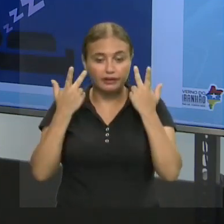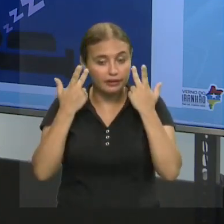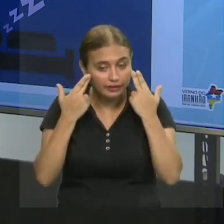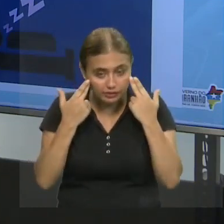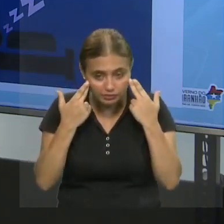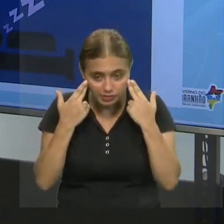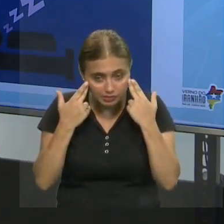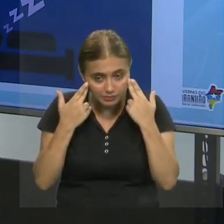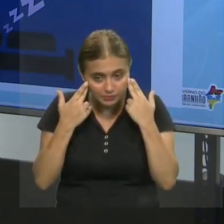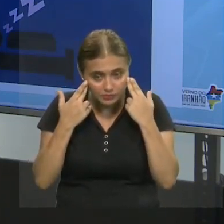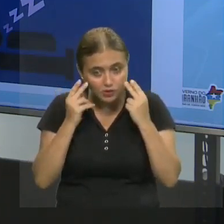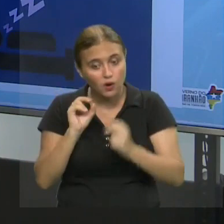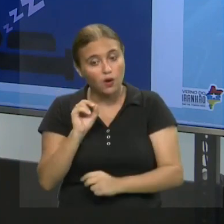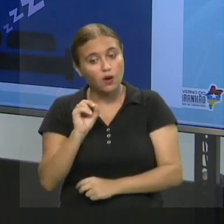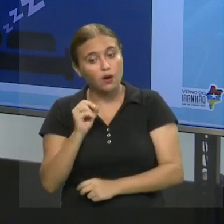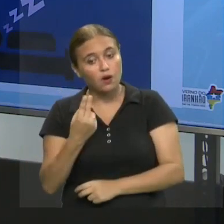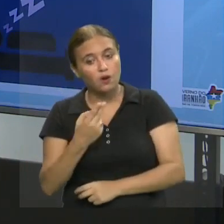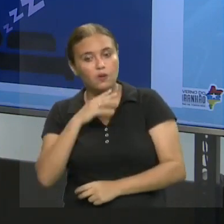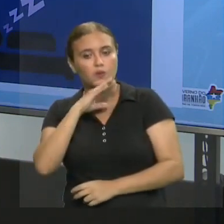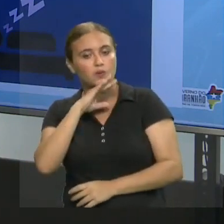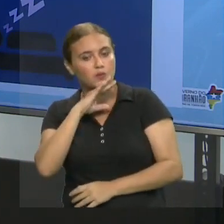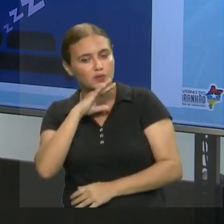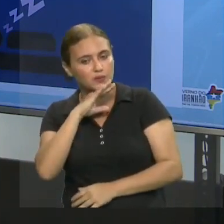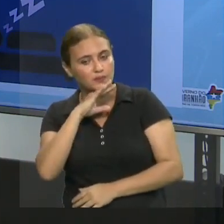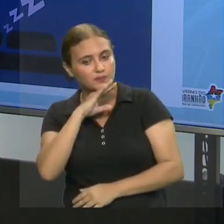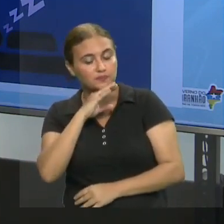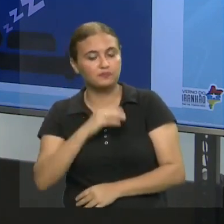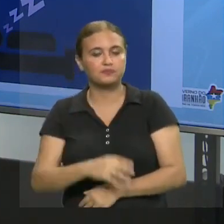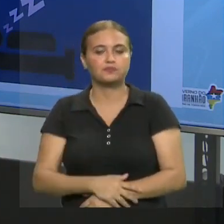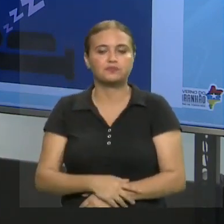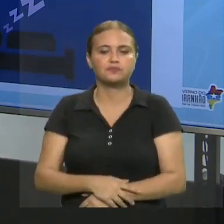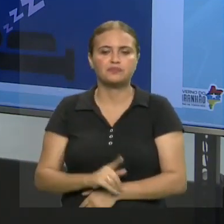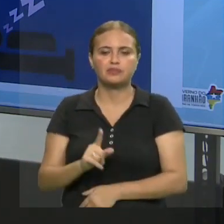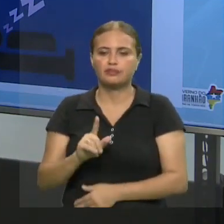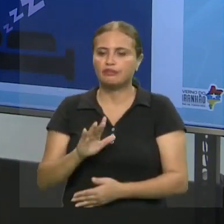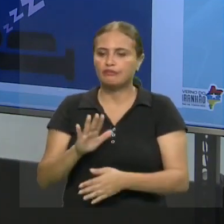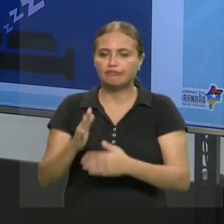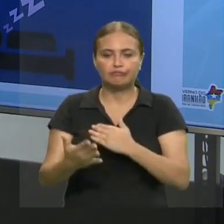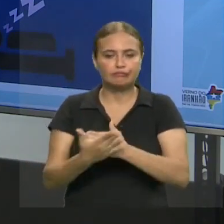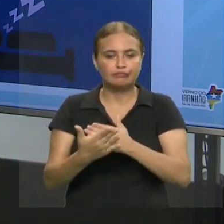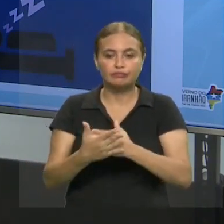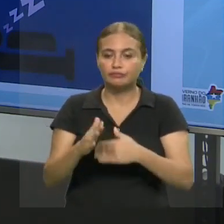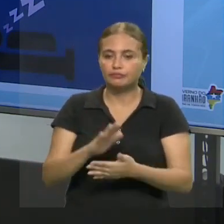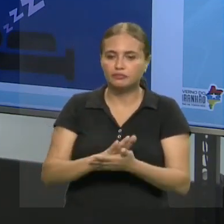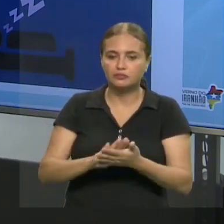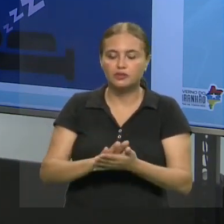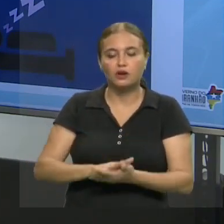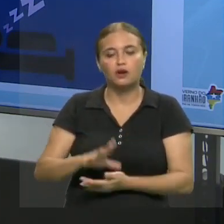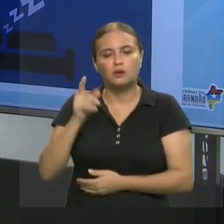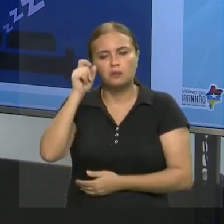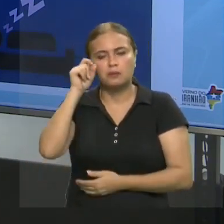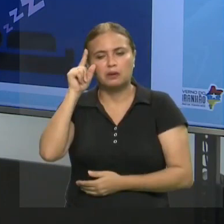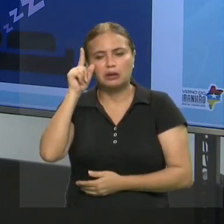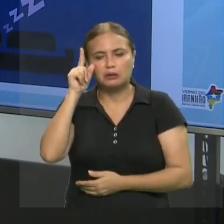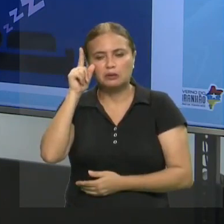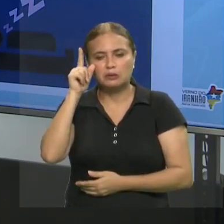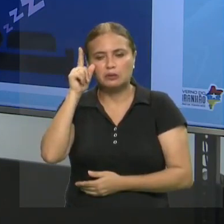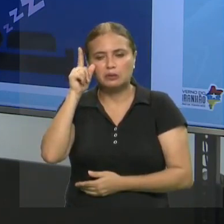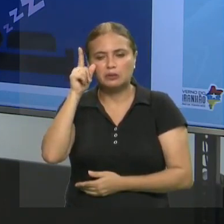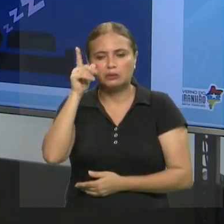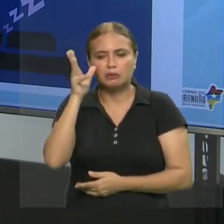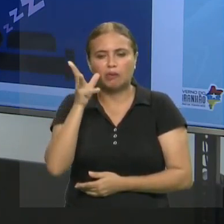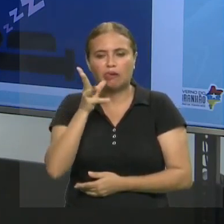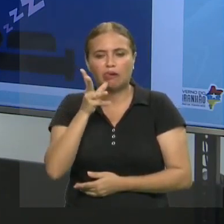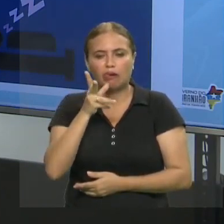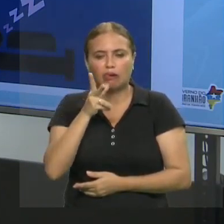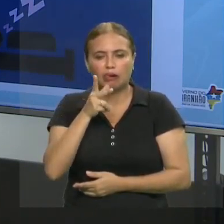vai se reorganizar para ver quais são esses hábitos que a gente tem. Então, sei lá, então eu acordo muito tarde, então toda vez que eu